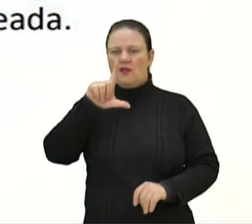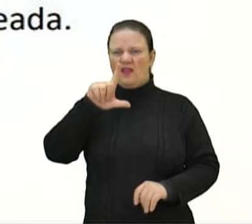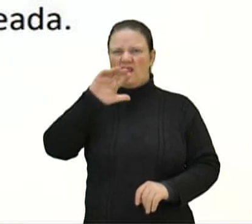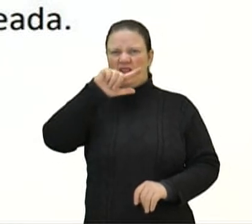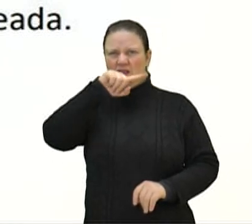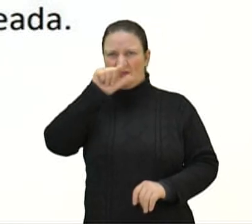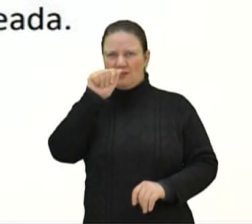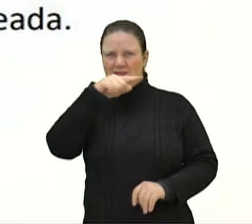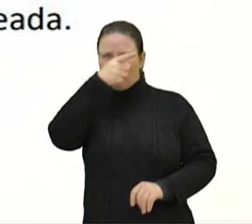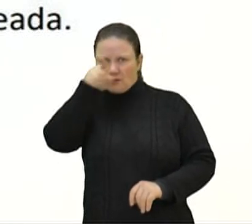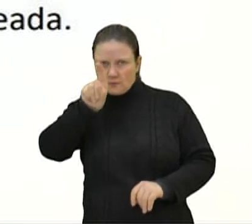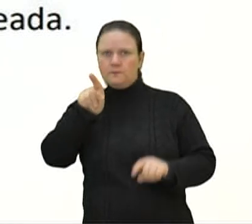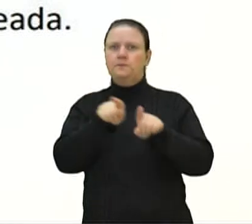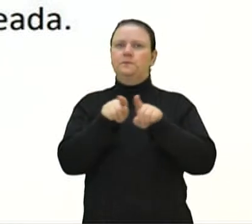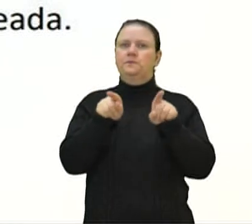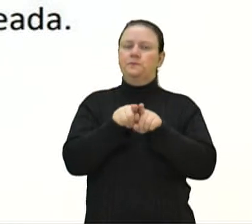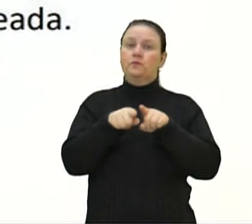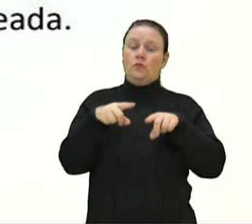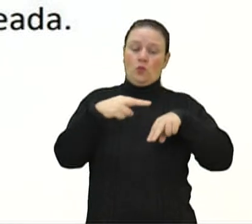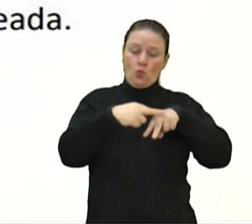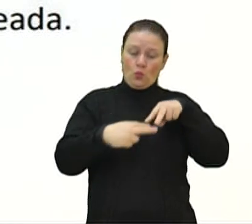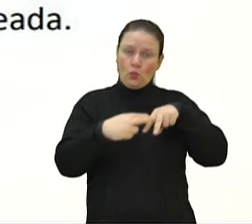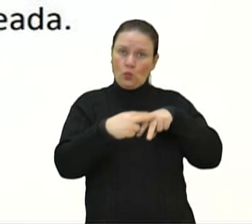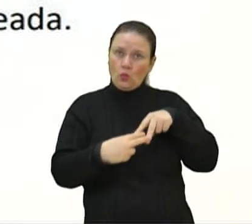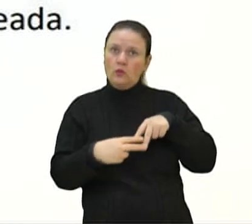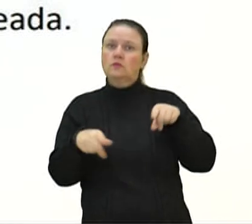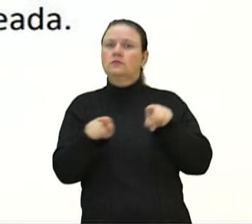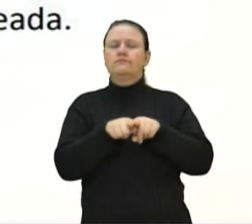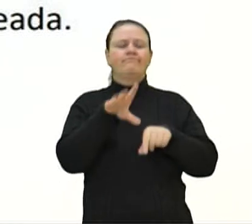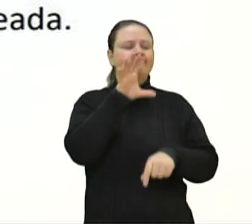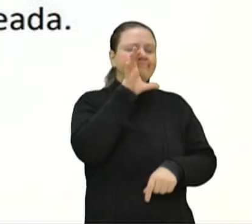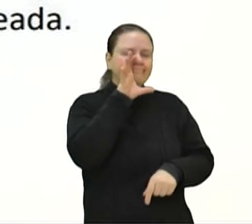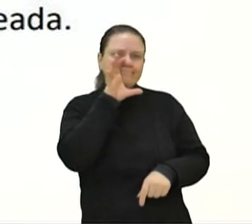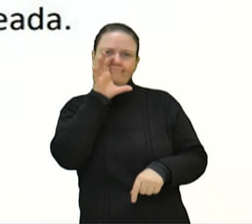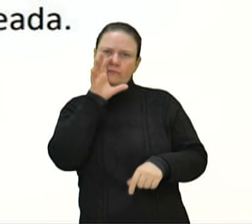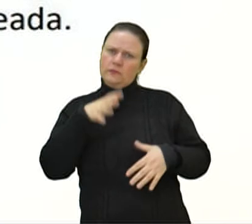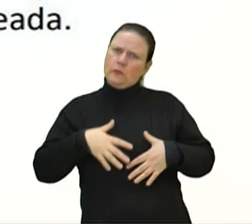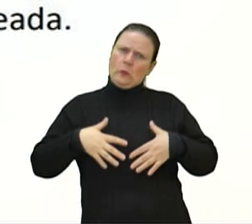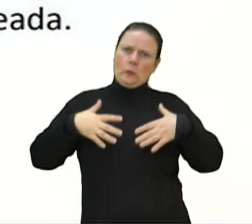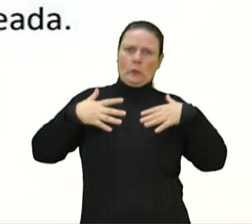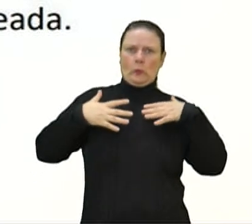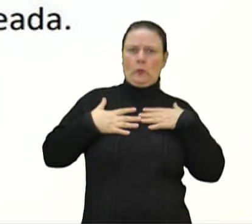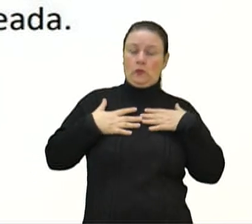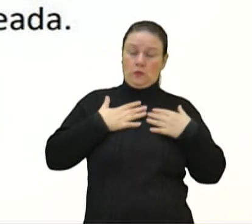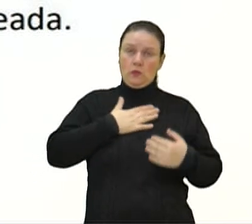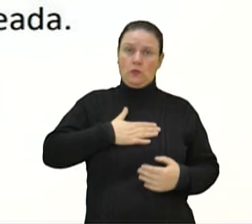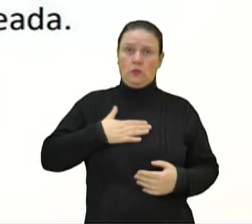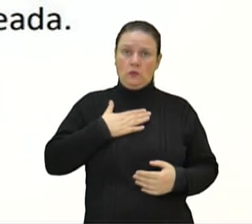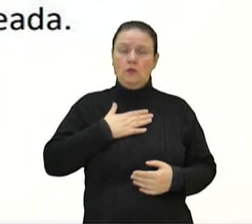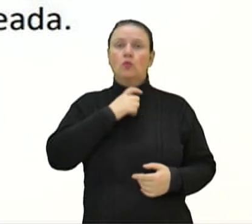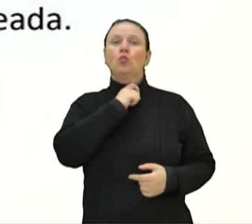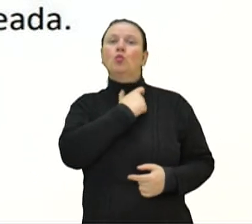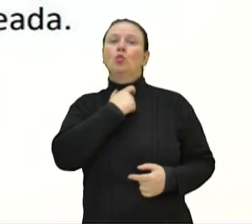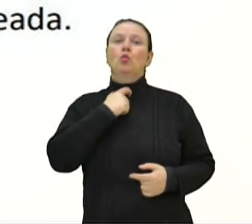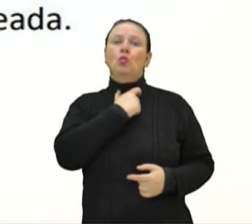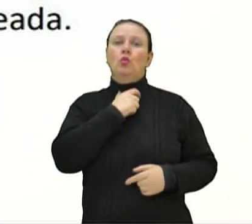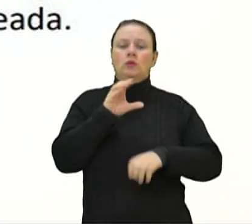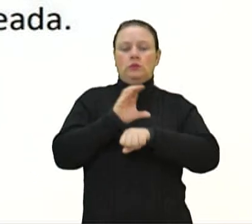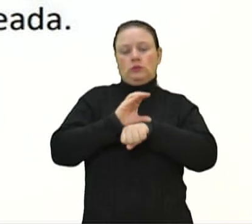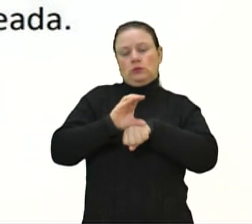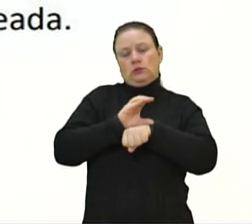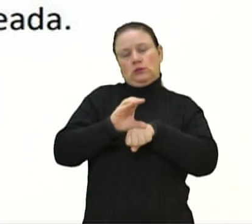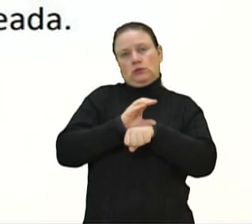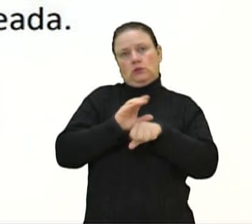encantam. Los pantalones de seda, as calças de seda também, no plural. La corbata gris,